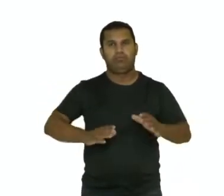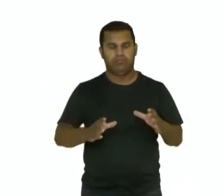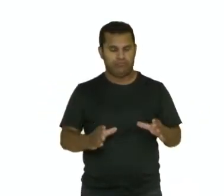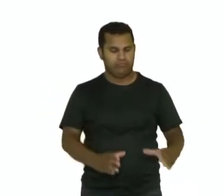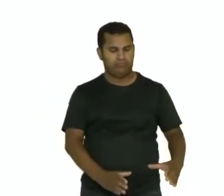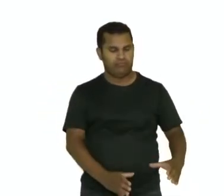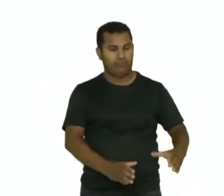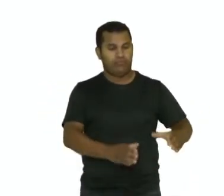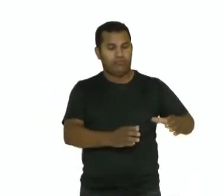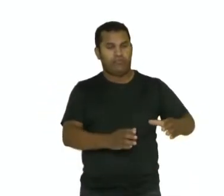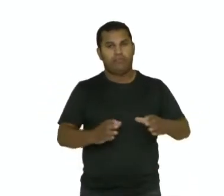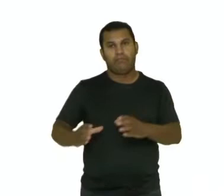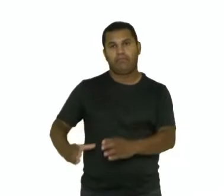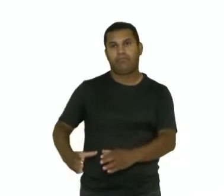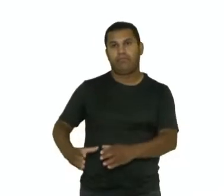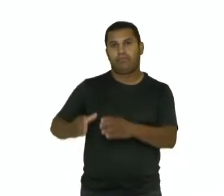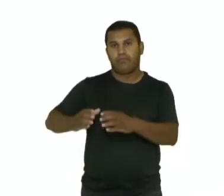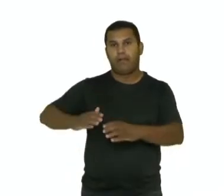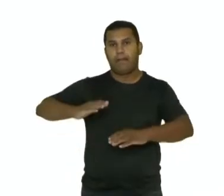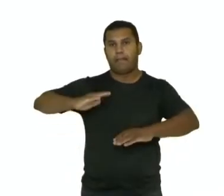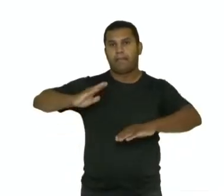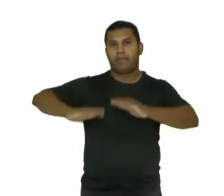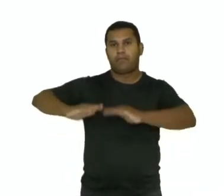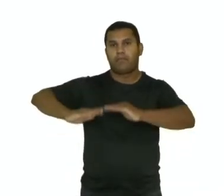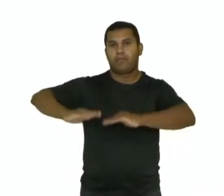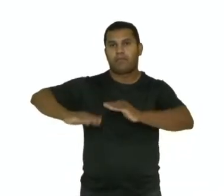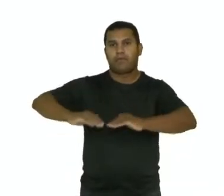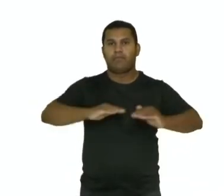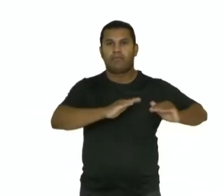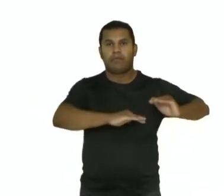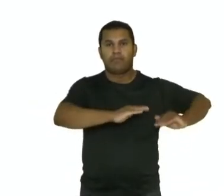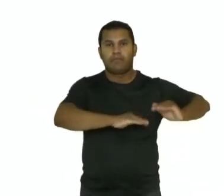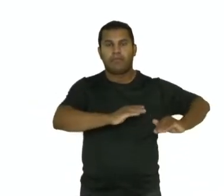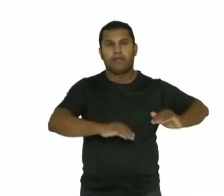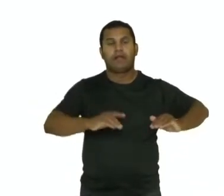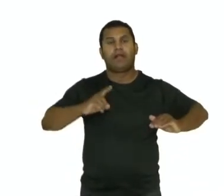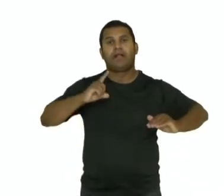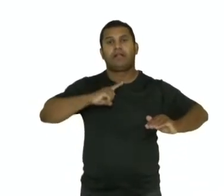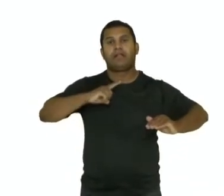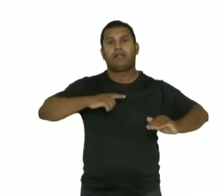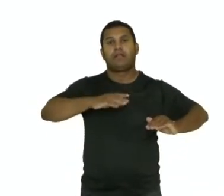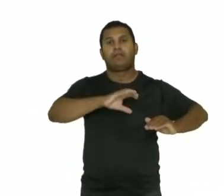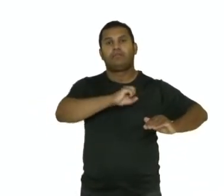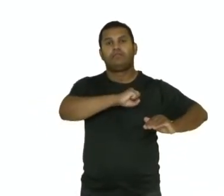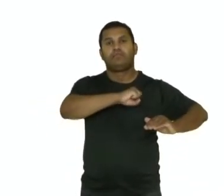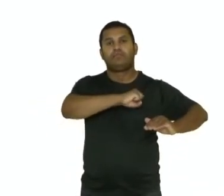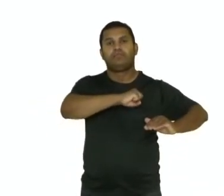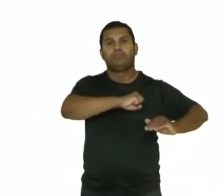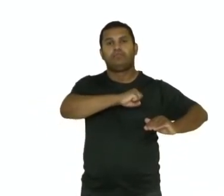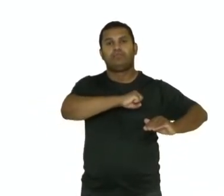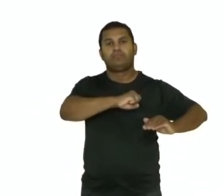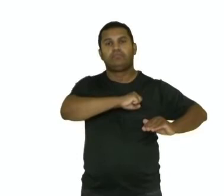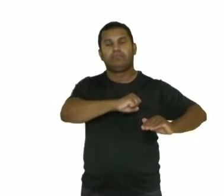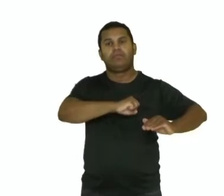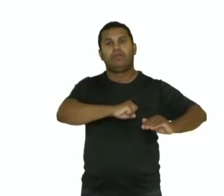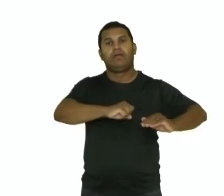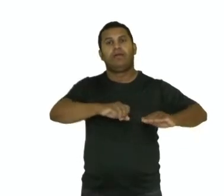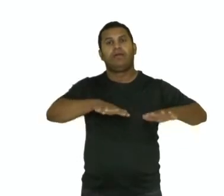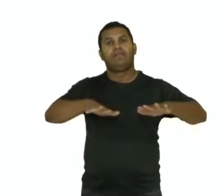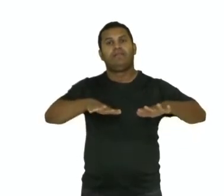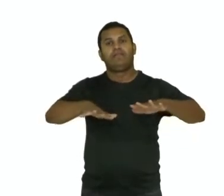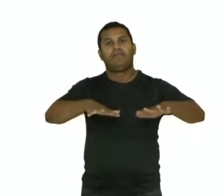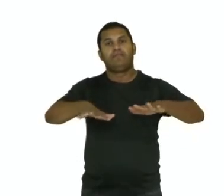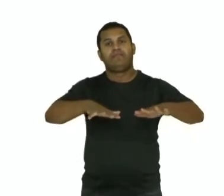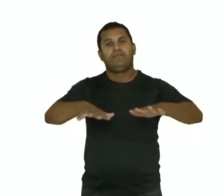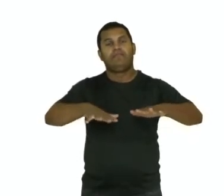dessa mistura de vários ritmos, dessa mistura, essa sonoridade musical, justamente por ter a influência